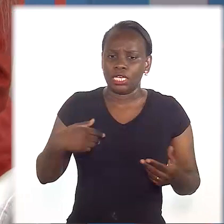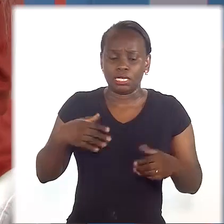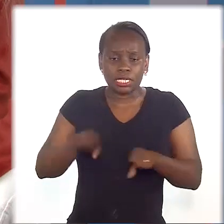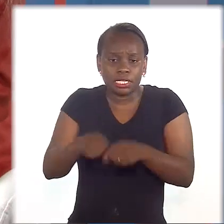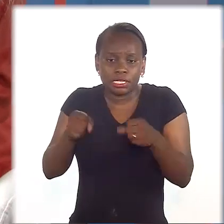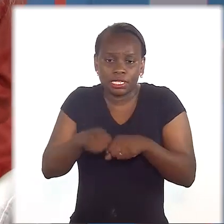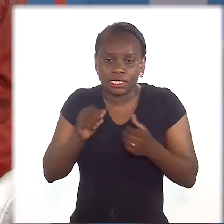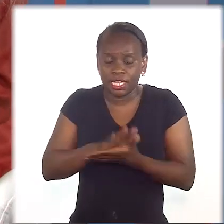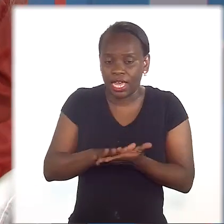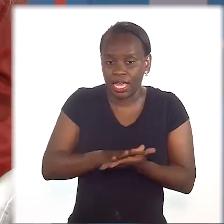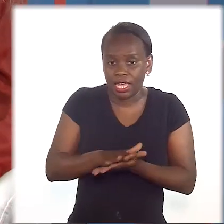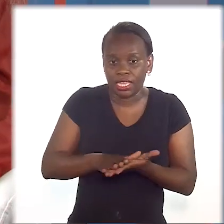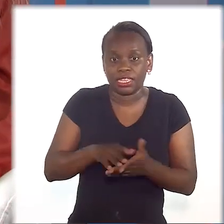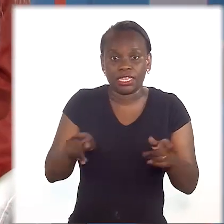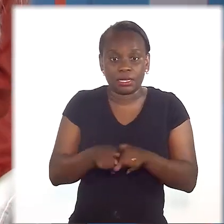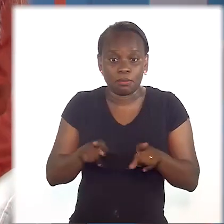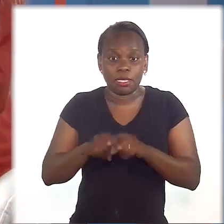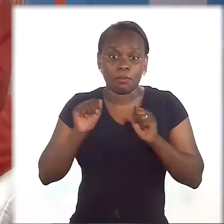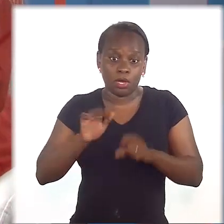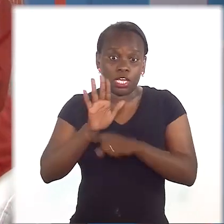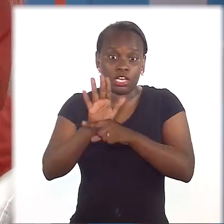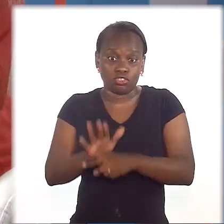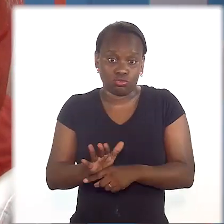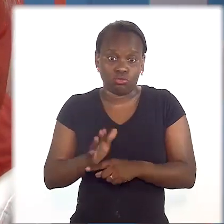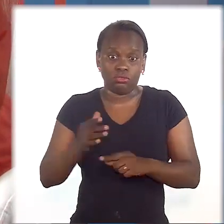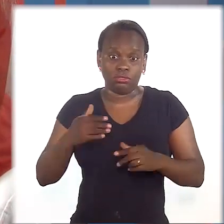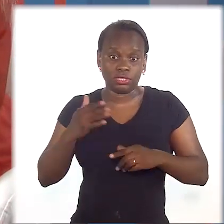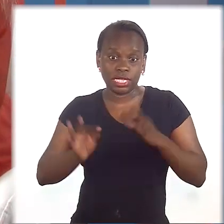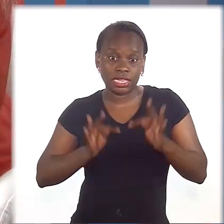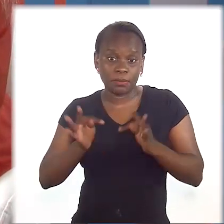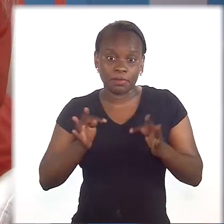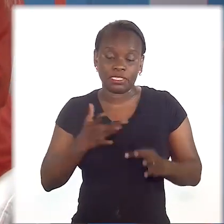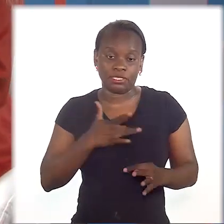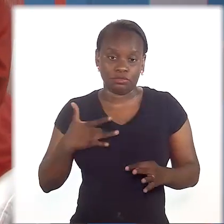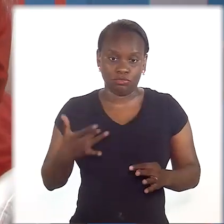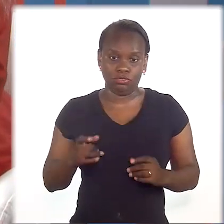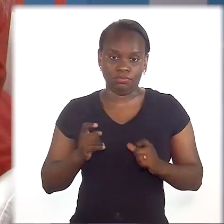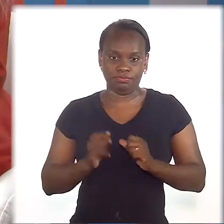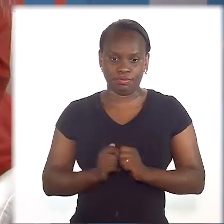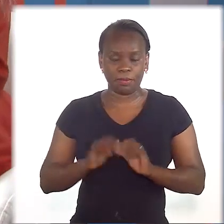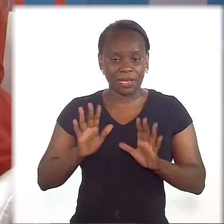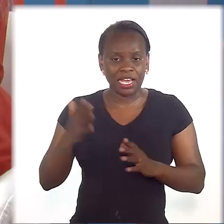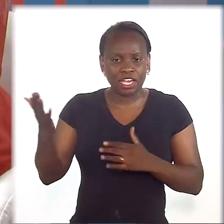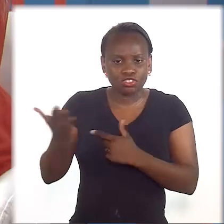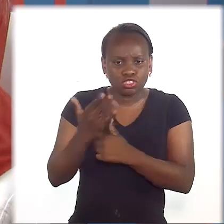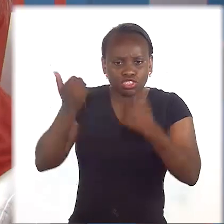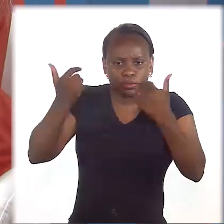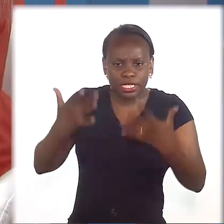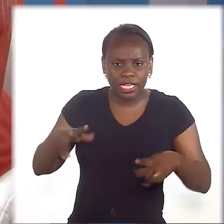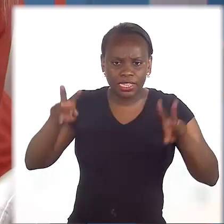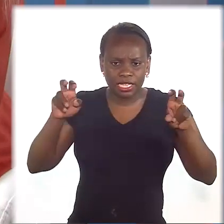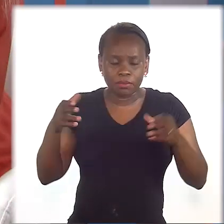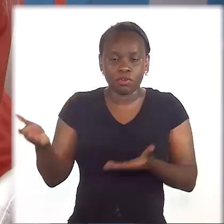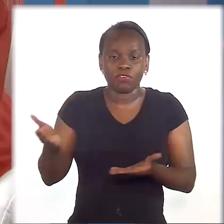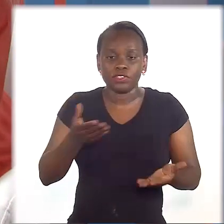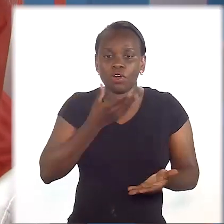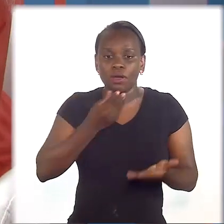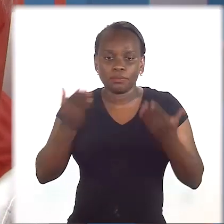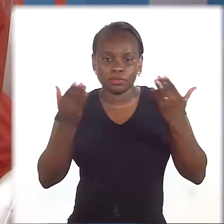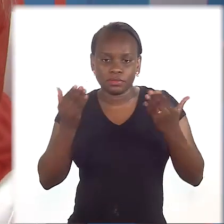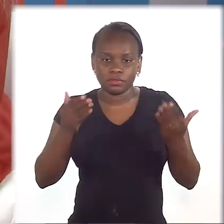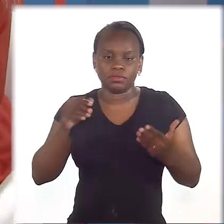não causadora de danos e ainda com propriedades medicinais. Para nos trazer luz sobre esse tema, convidamos